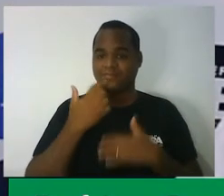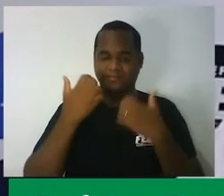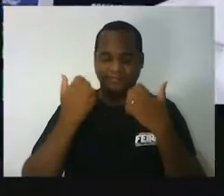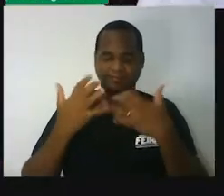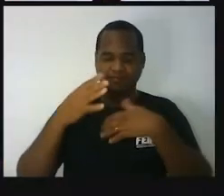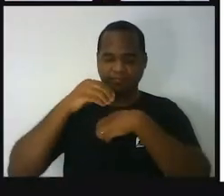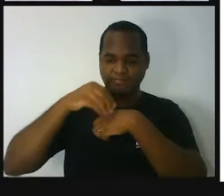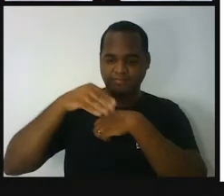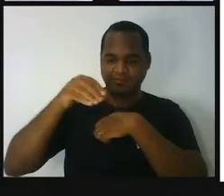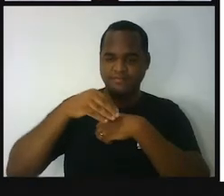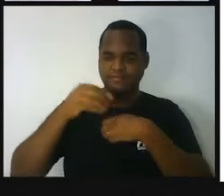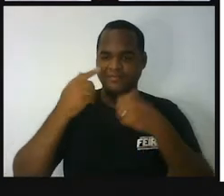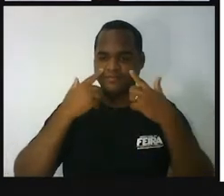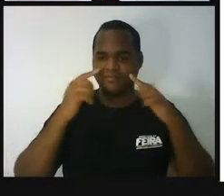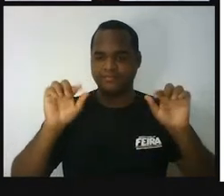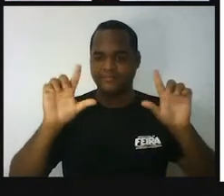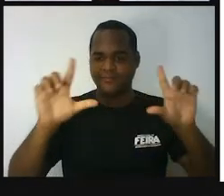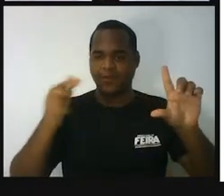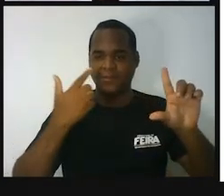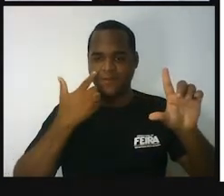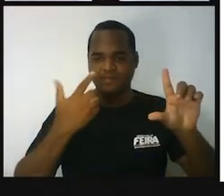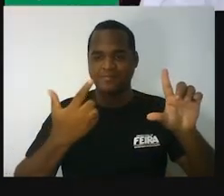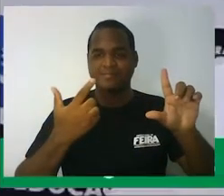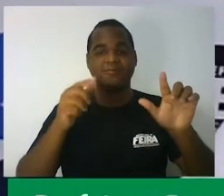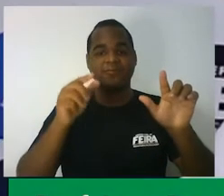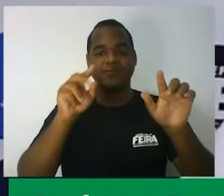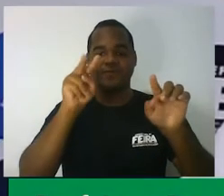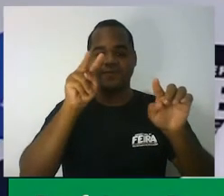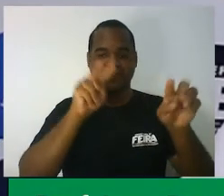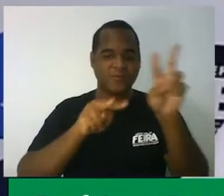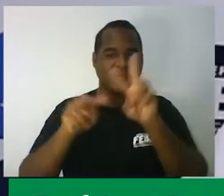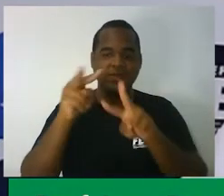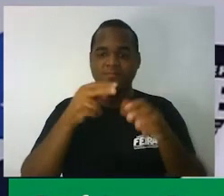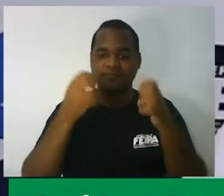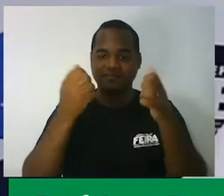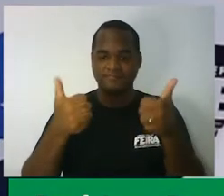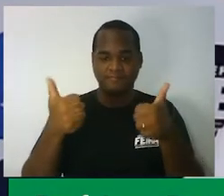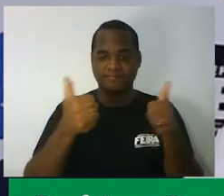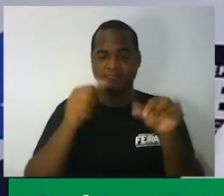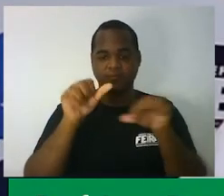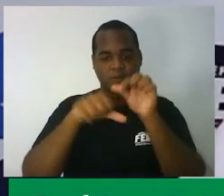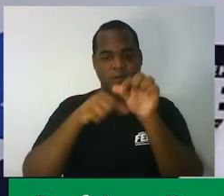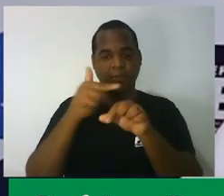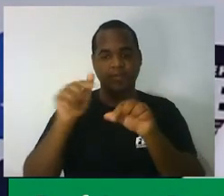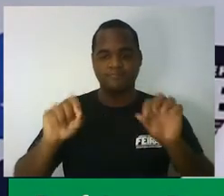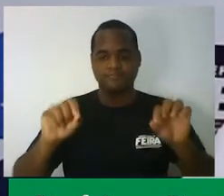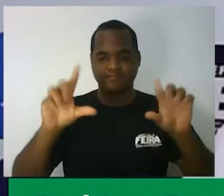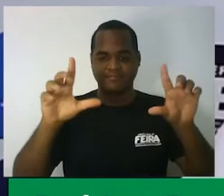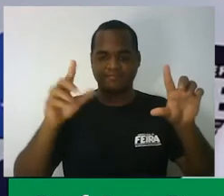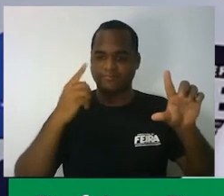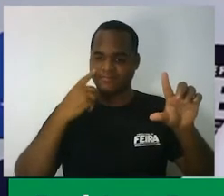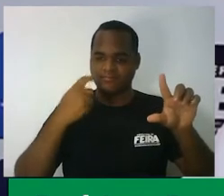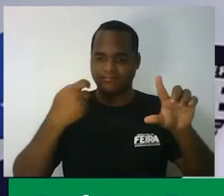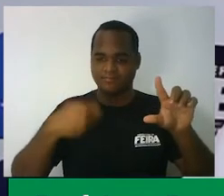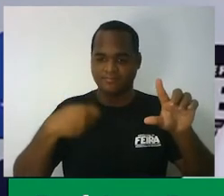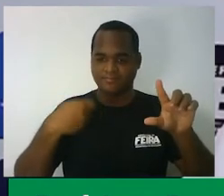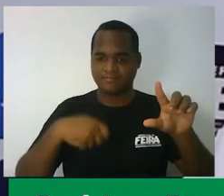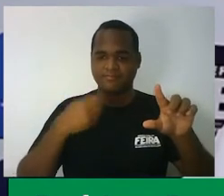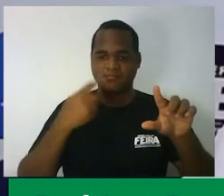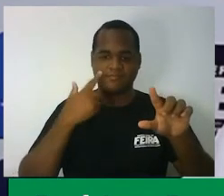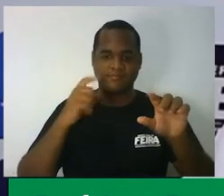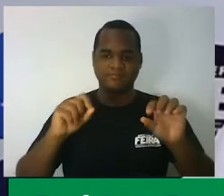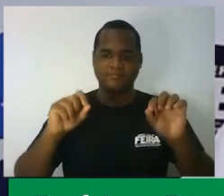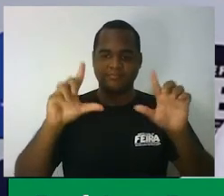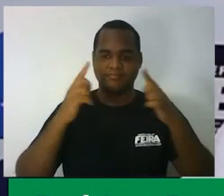ao nosso quadro virtual, belezinha? Vamos trocar de tela, vamos lá para aquela nossa tela do